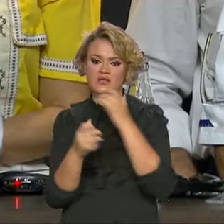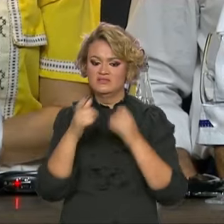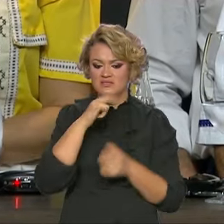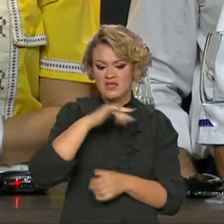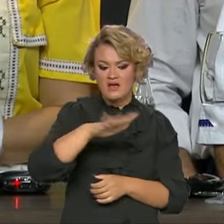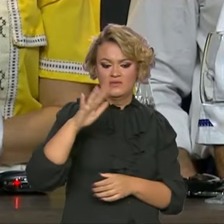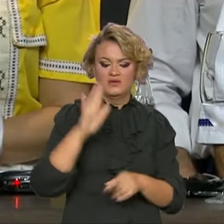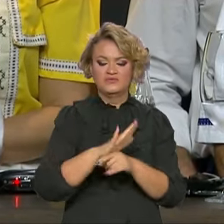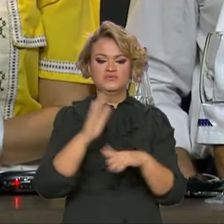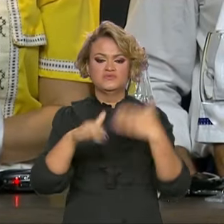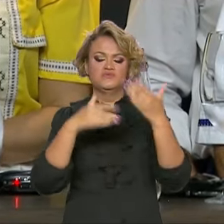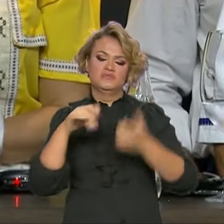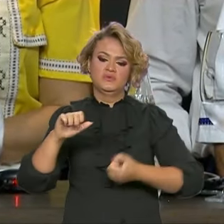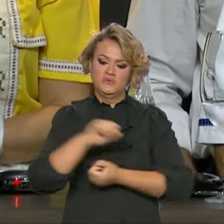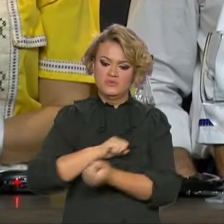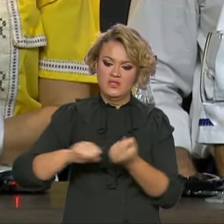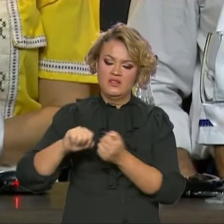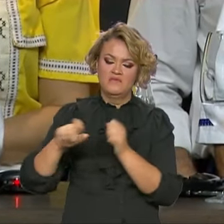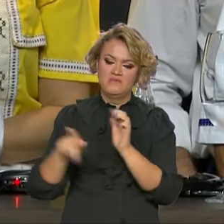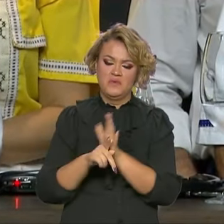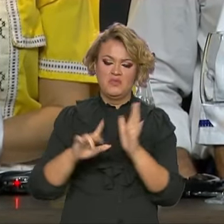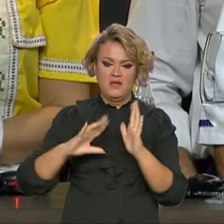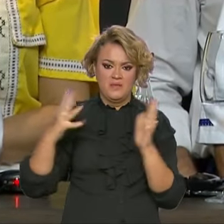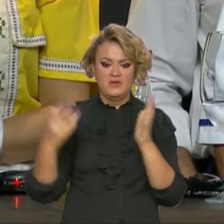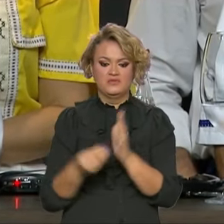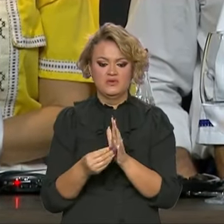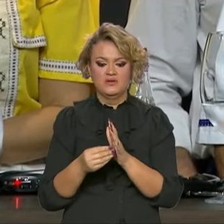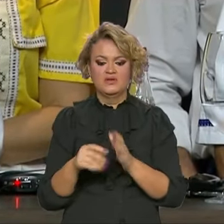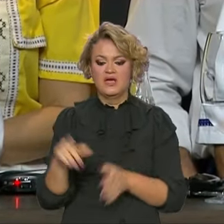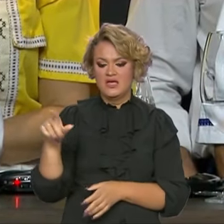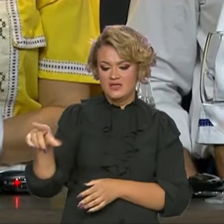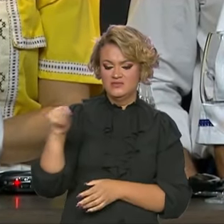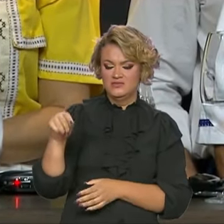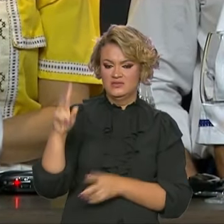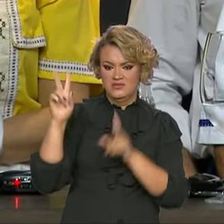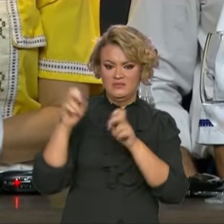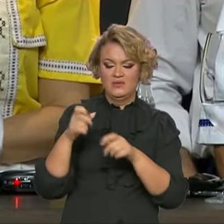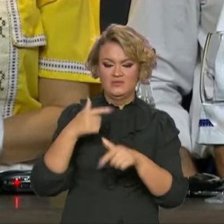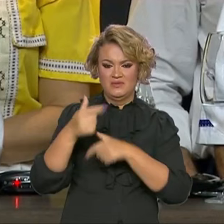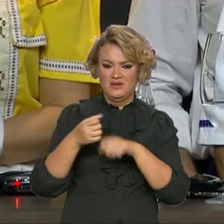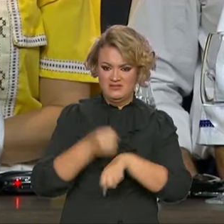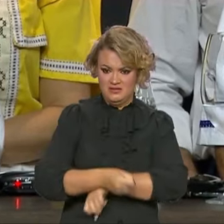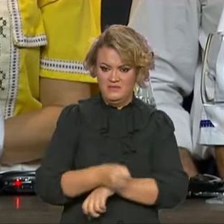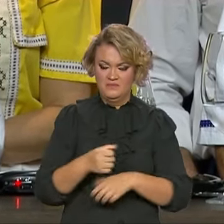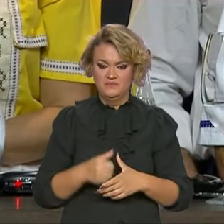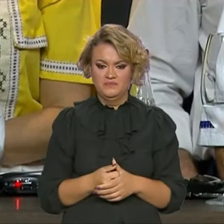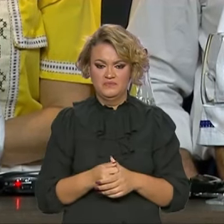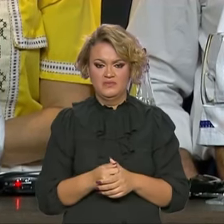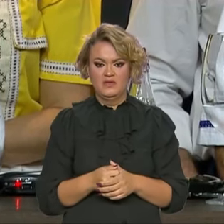no desenvolvimento sustentável da Amazônia, erradicação do trabalho escravo no território.